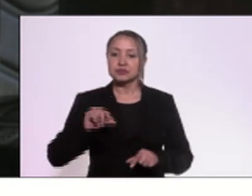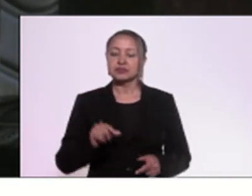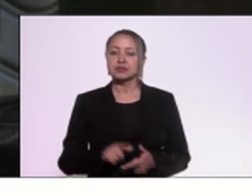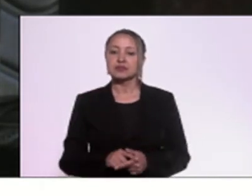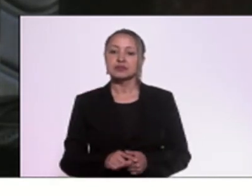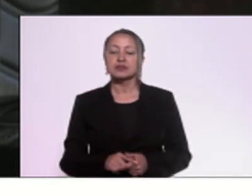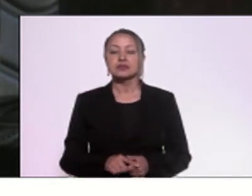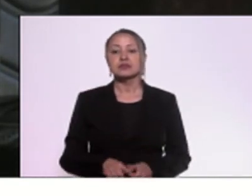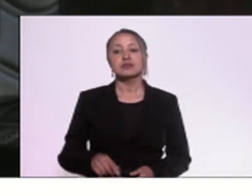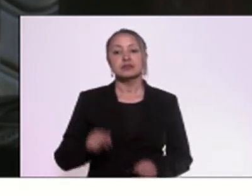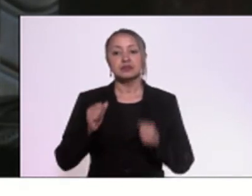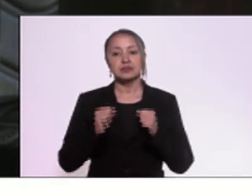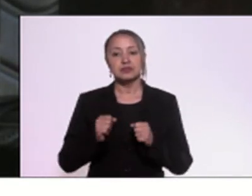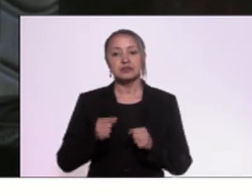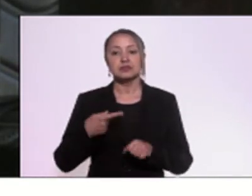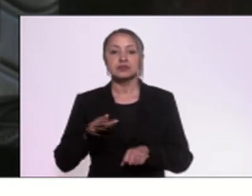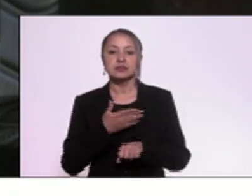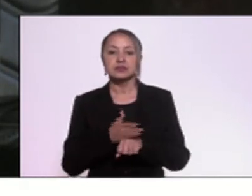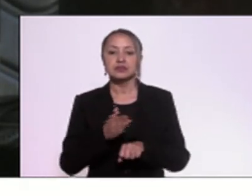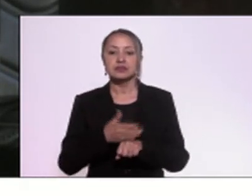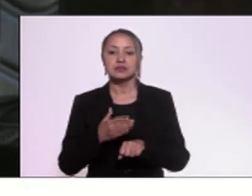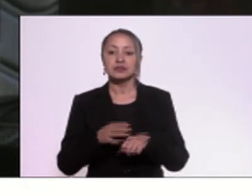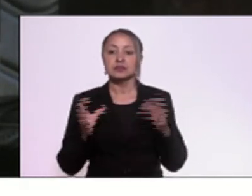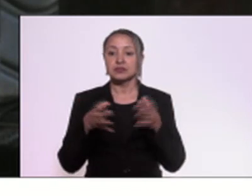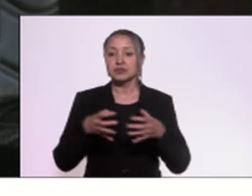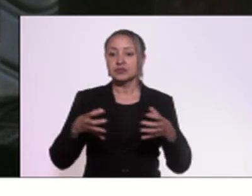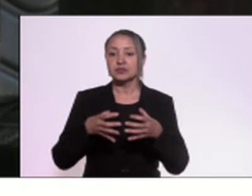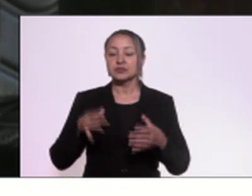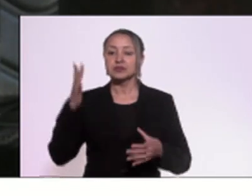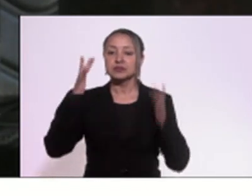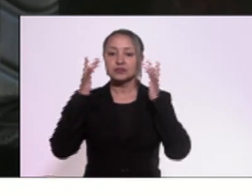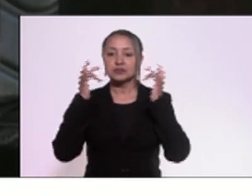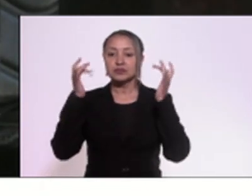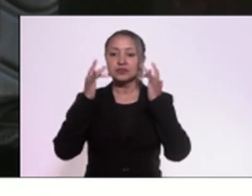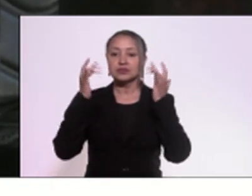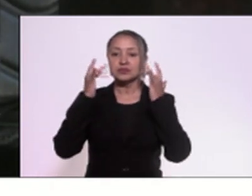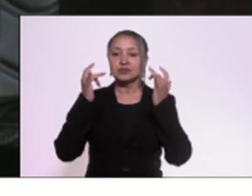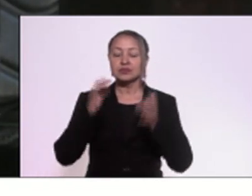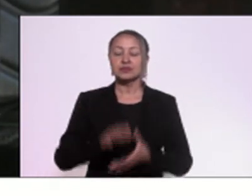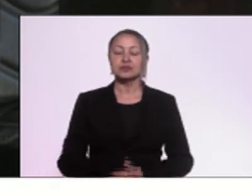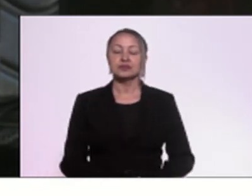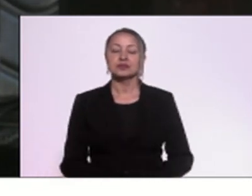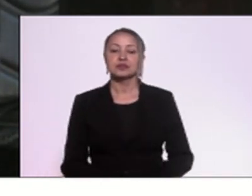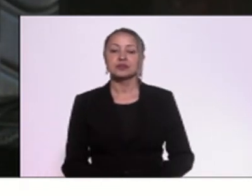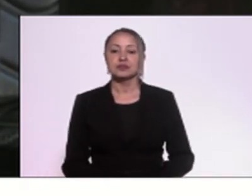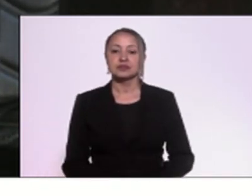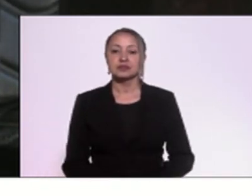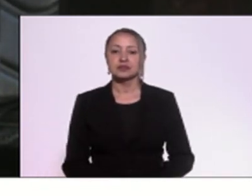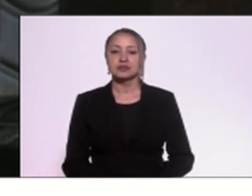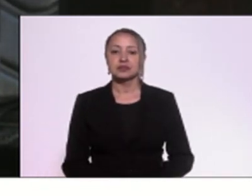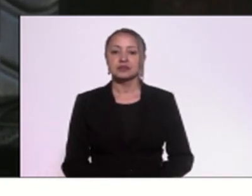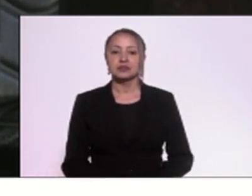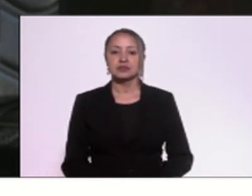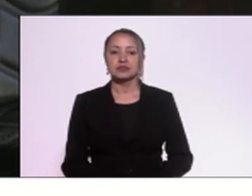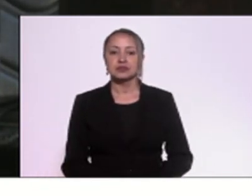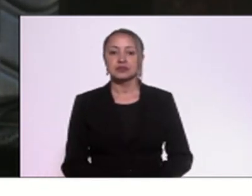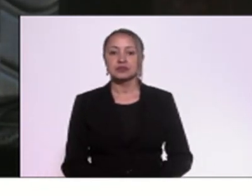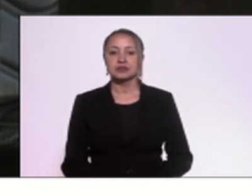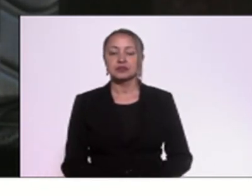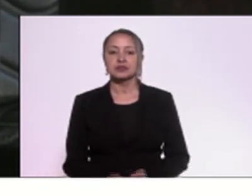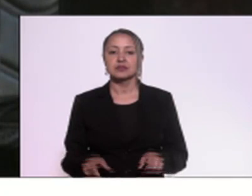amigo fraterno, mas é um irmão de vida, que conhece cada passo, cada momento, cada angústia do Adailton,